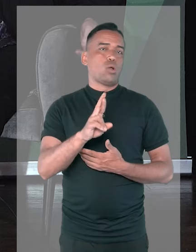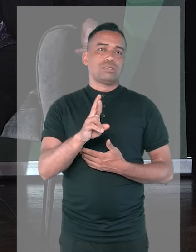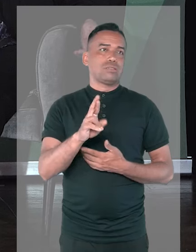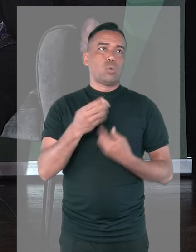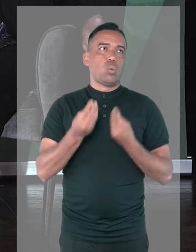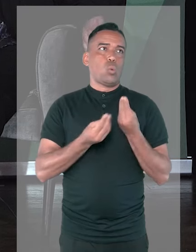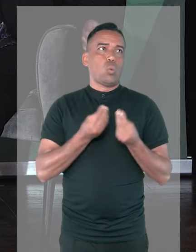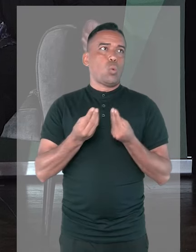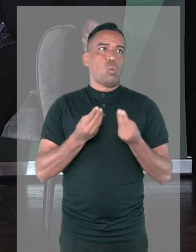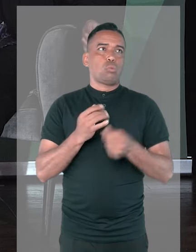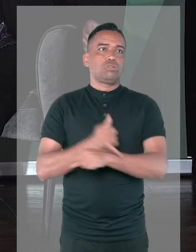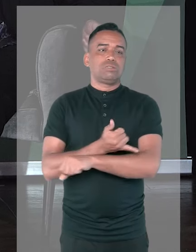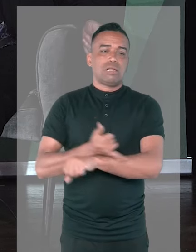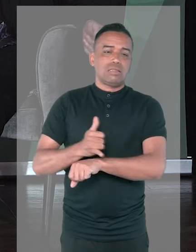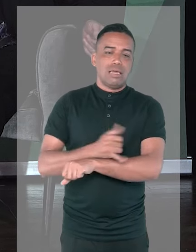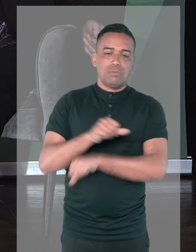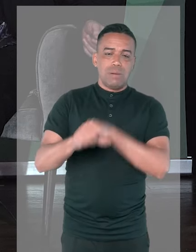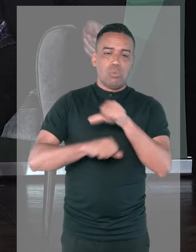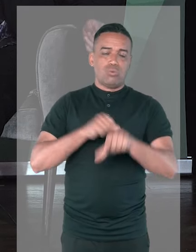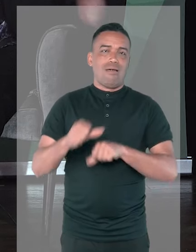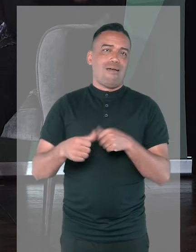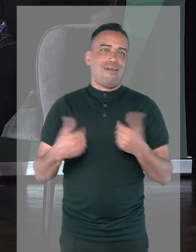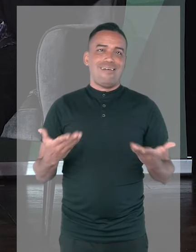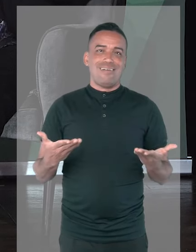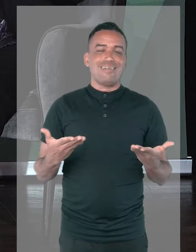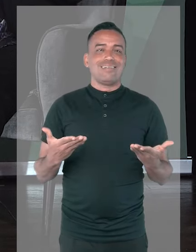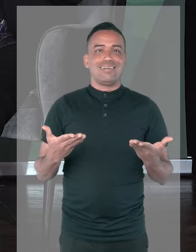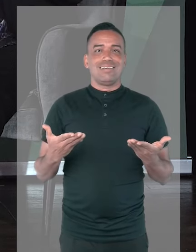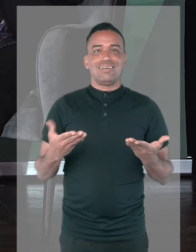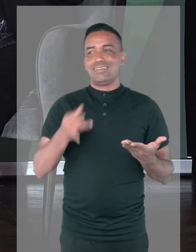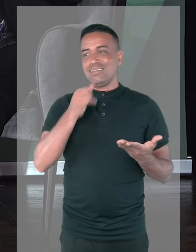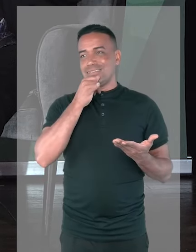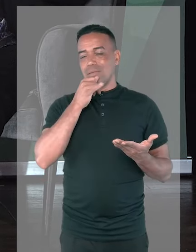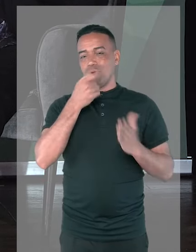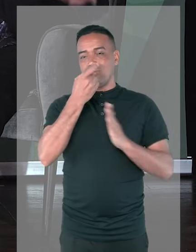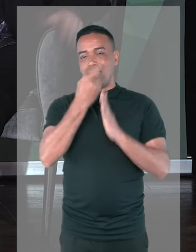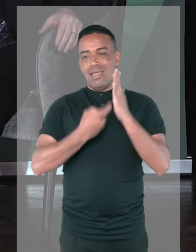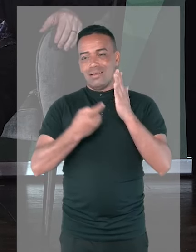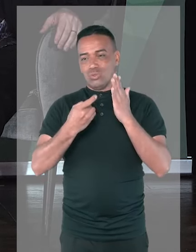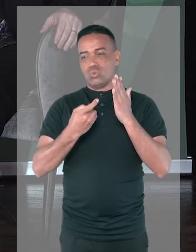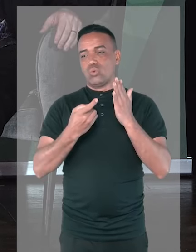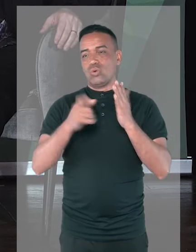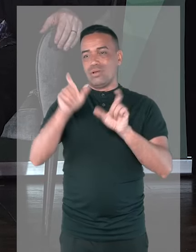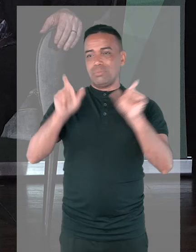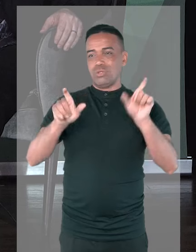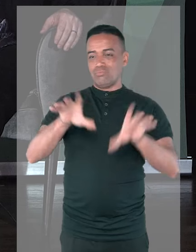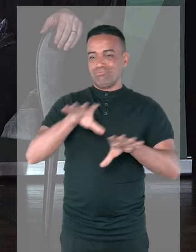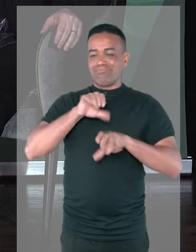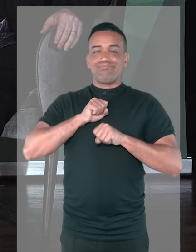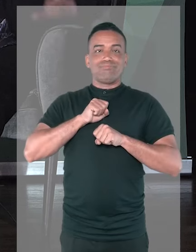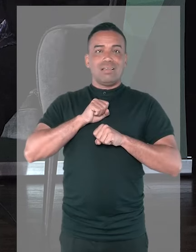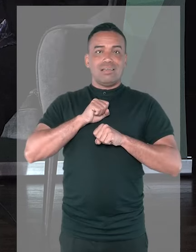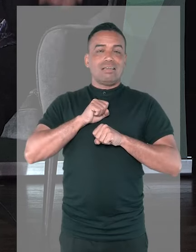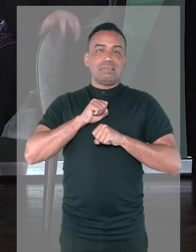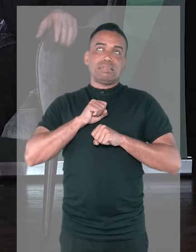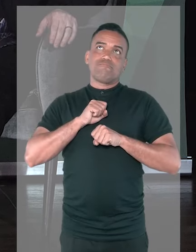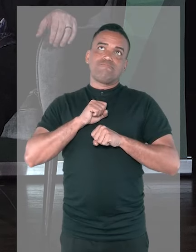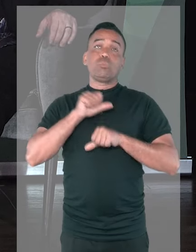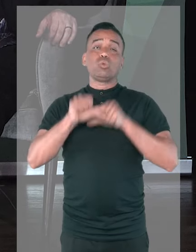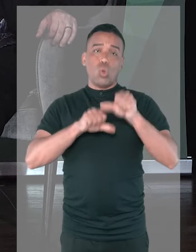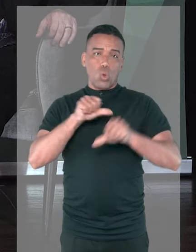poderíamos fazer para mudar as condições. Eu acho que as condições de recepção do texto já mudaram. Não tem